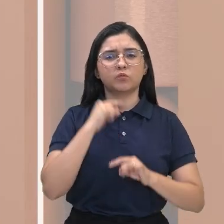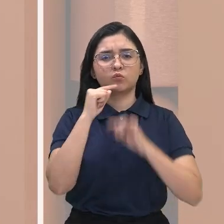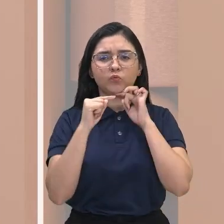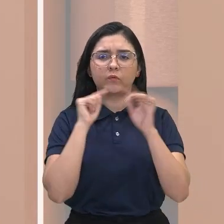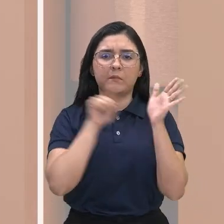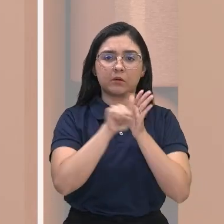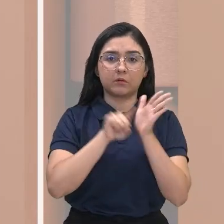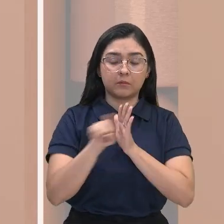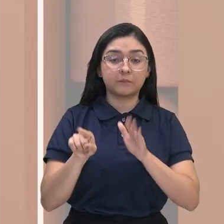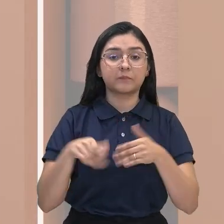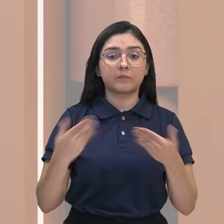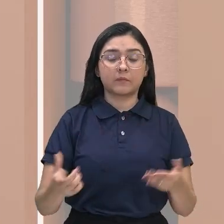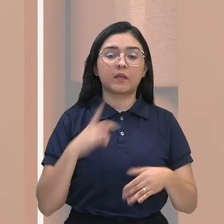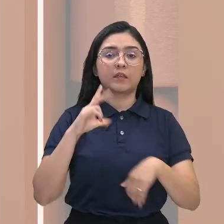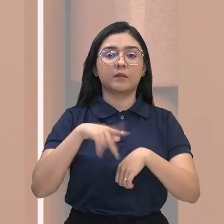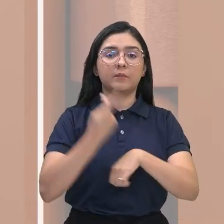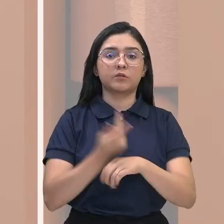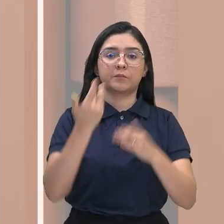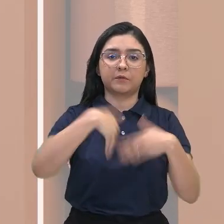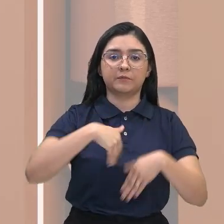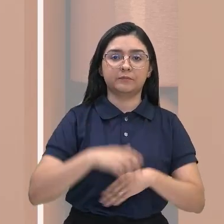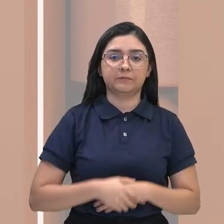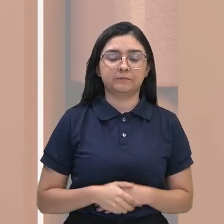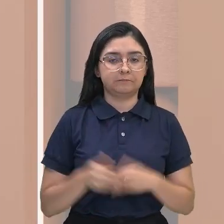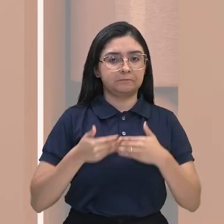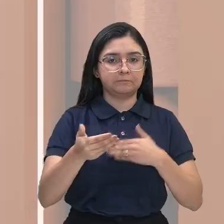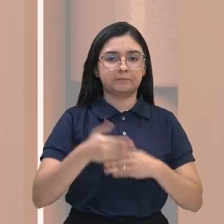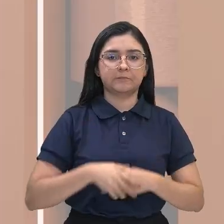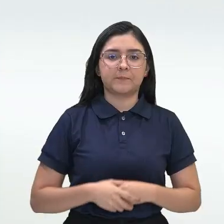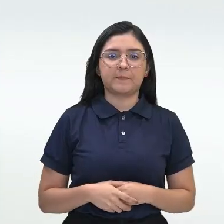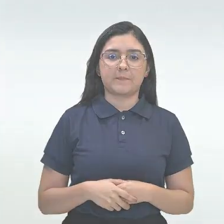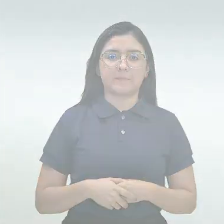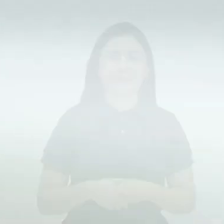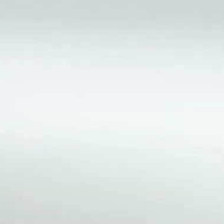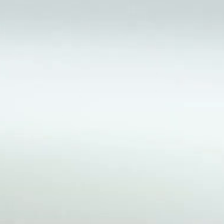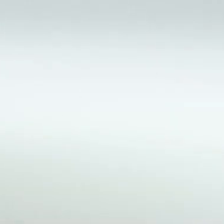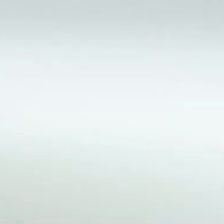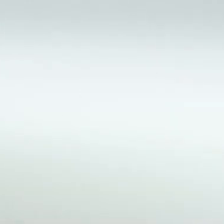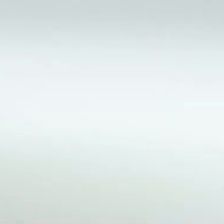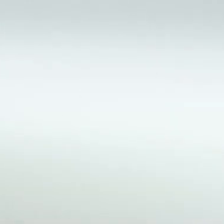dúvidas para a nossa, então, avaliação. Vamos à aula.